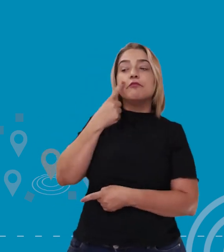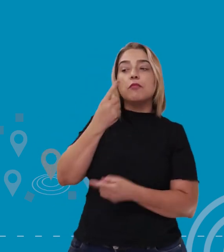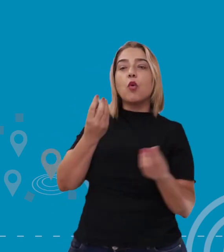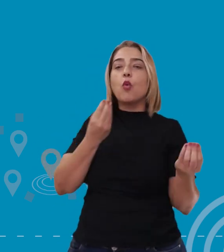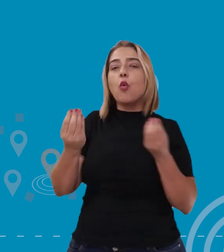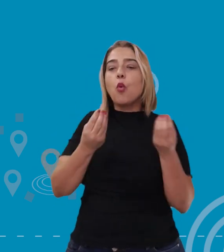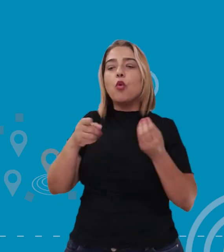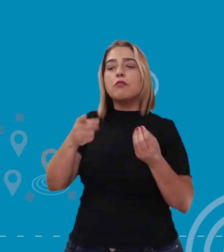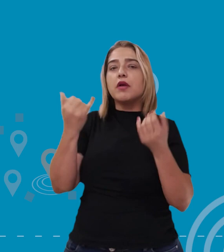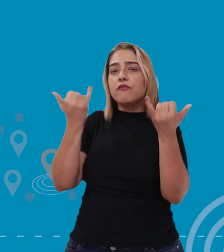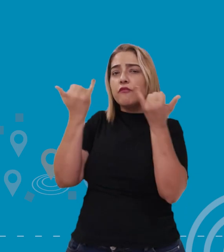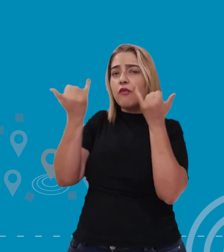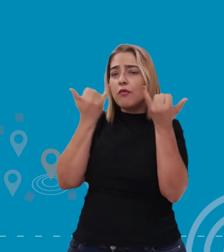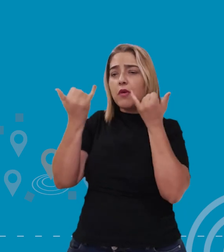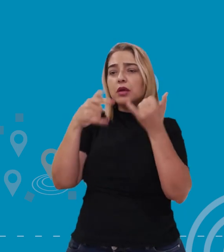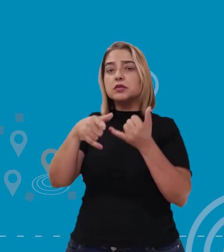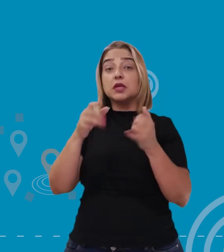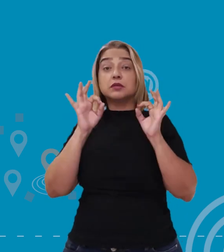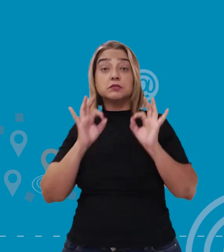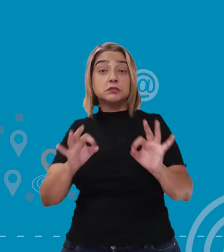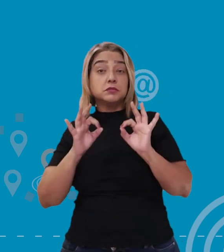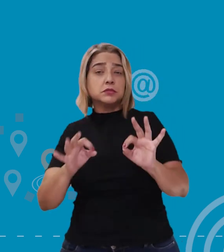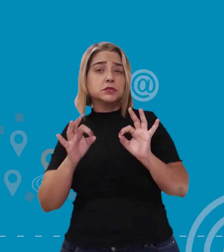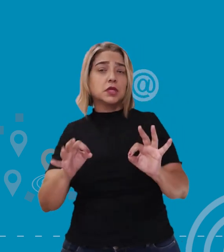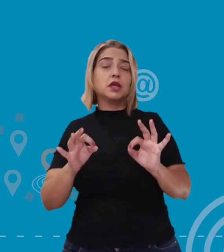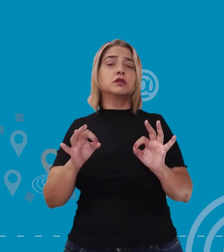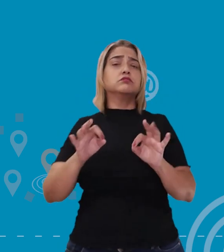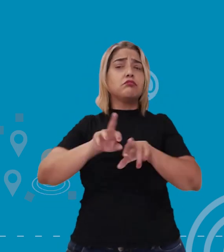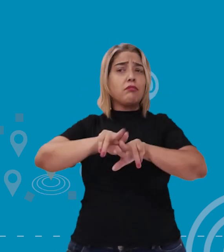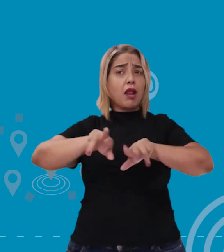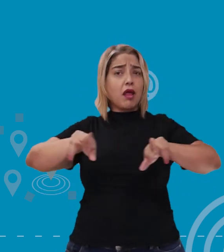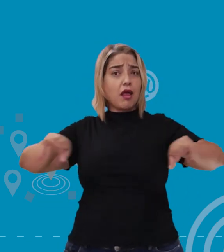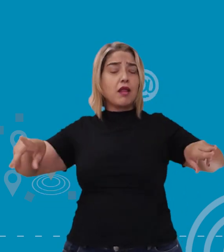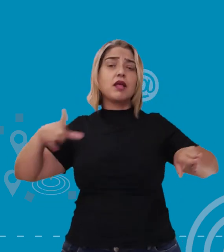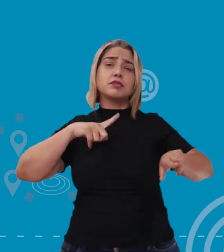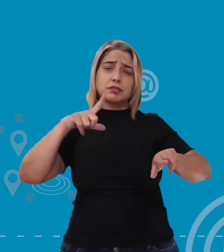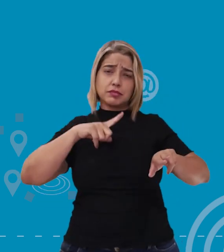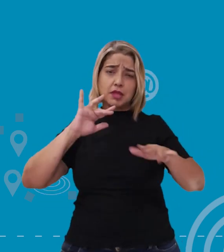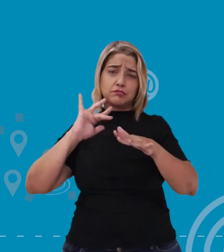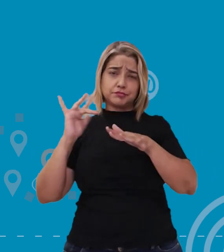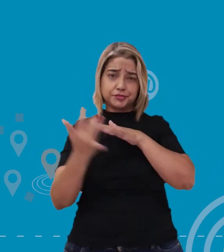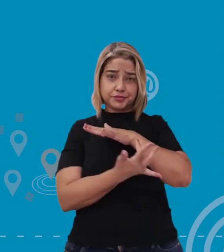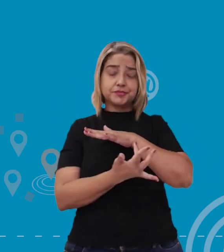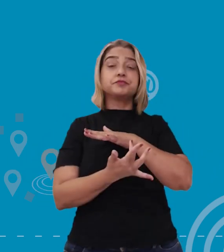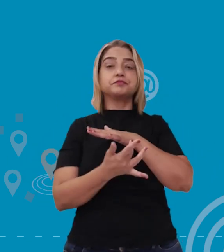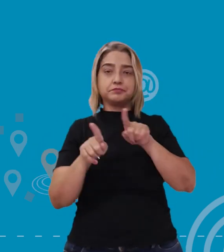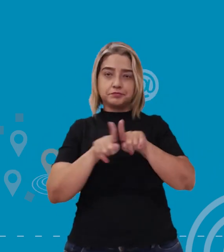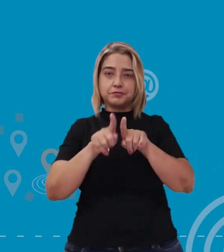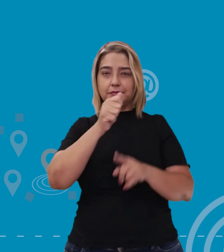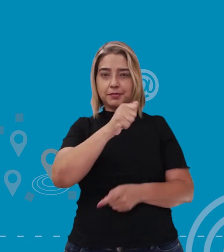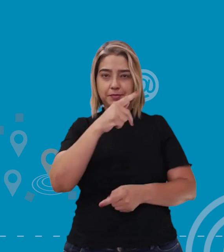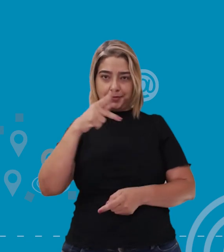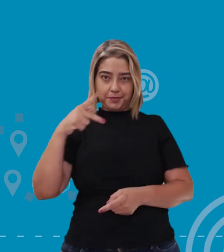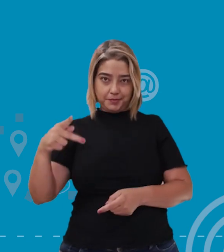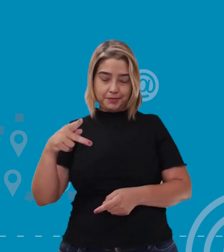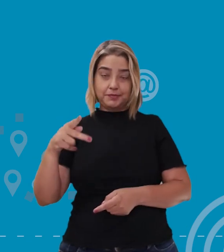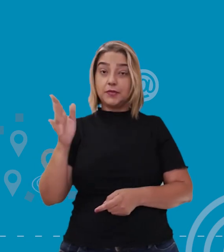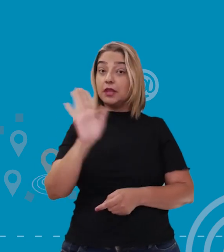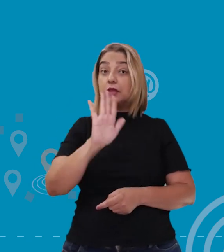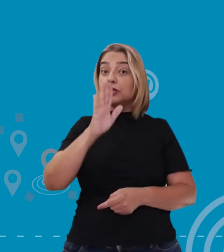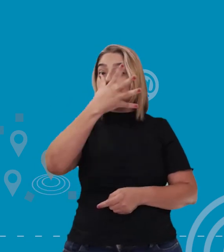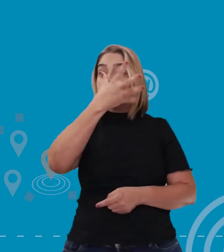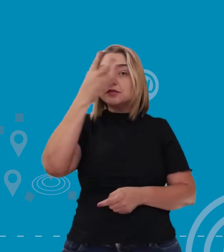veracidade das informações disseminadas nas diversas redes sociais e nos aplicativos. Não se